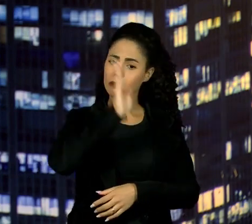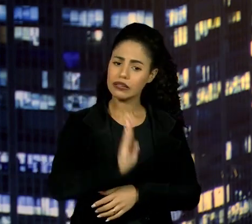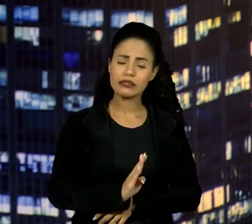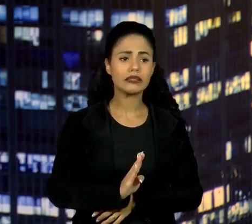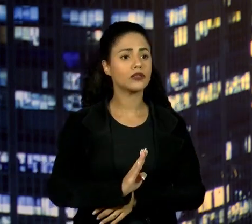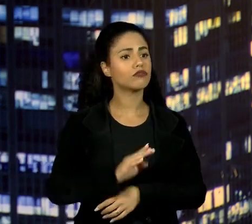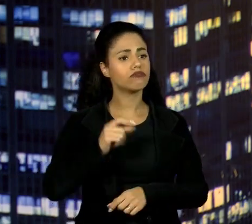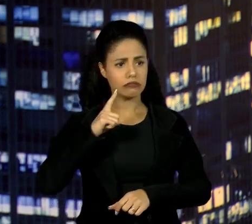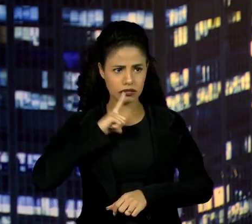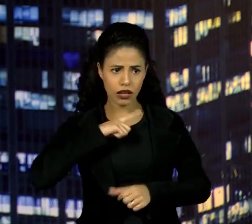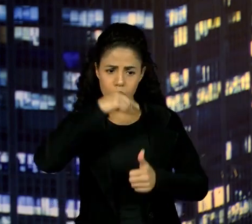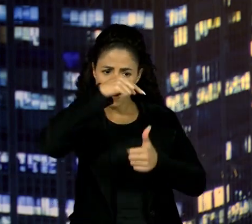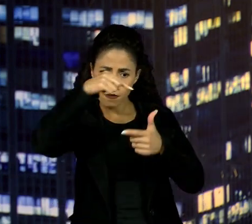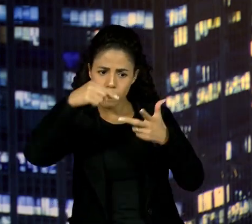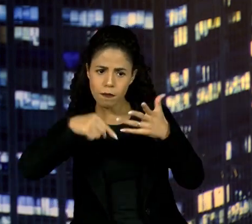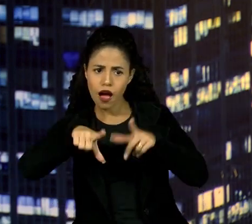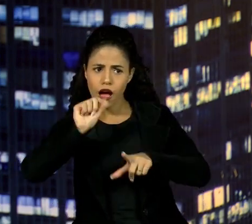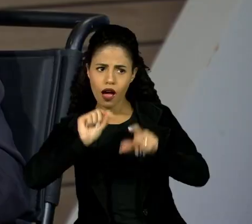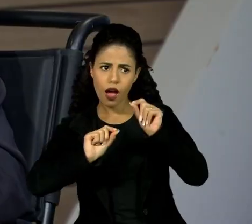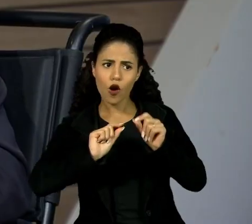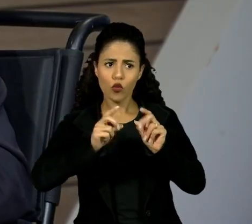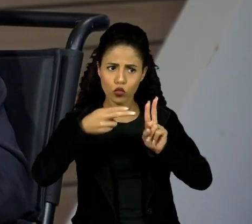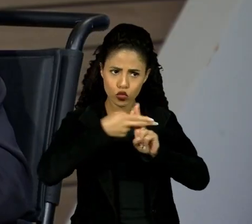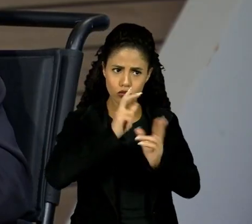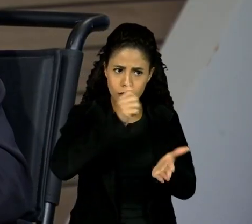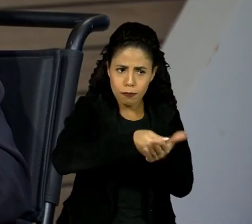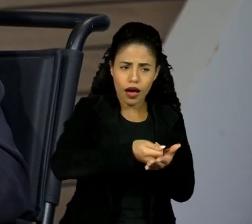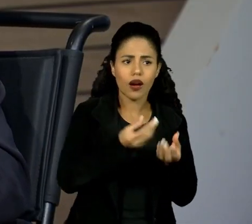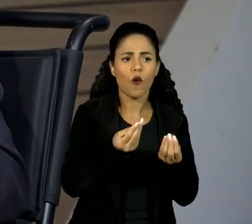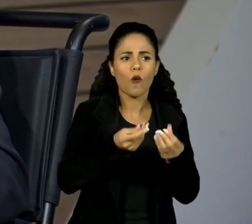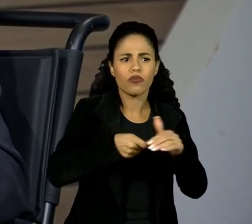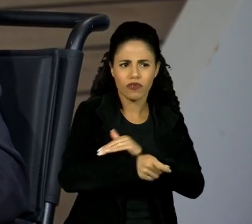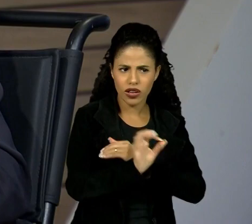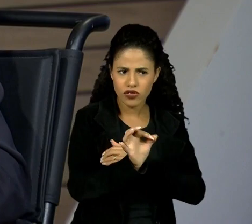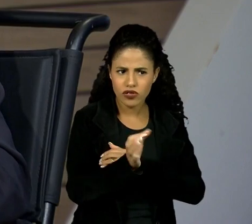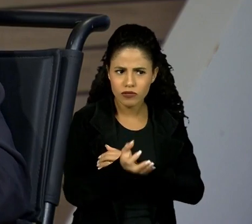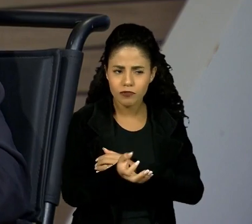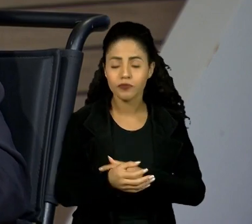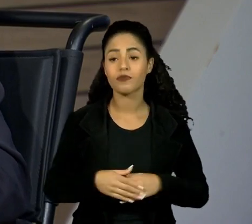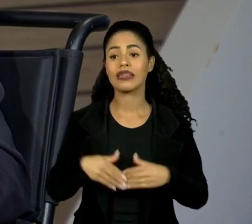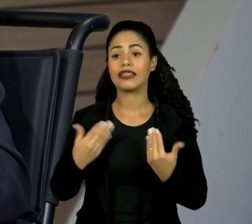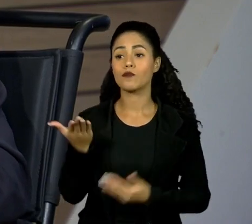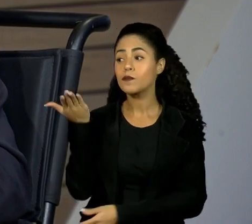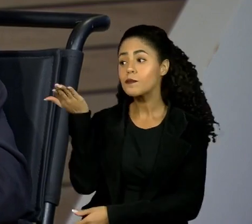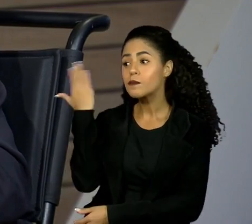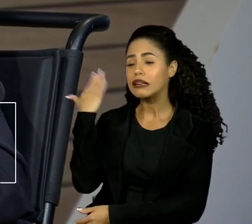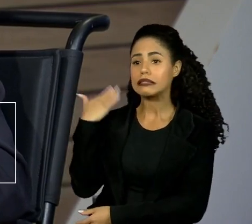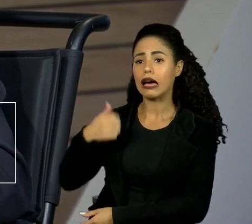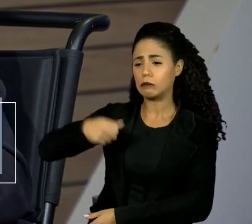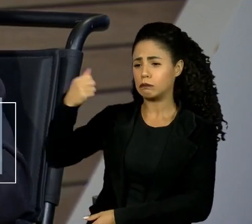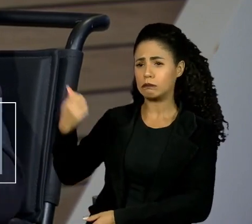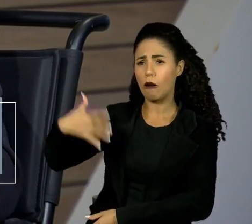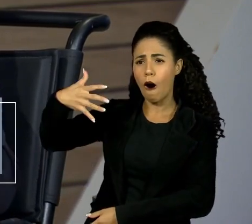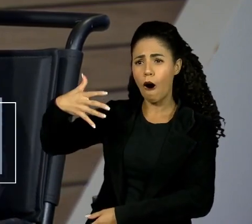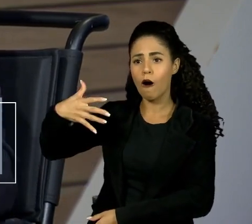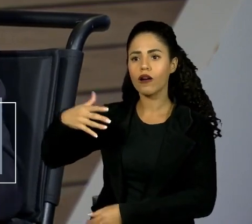opções que são pagas pelo SUS? Então, acho que já foi até mais caro no passado. Hoje está até